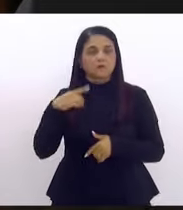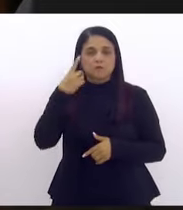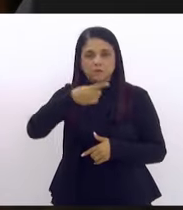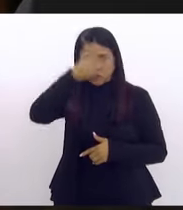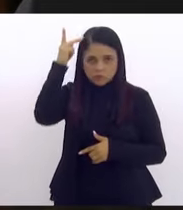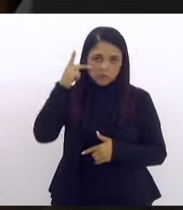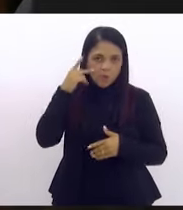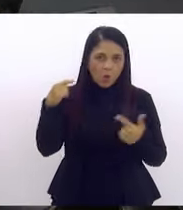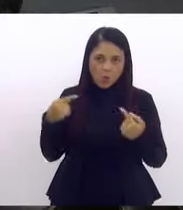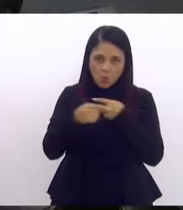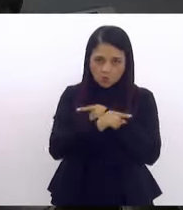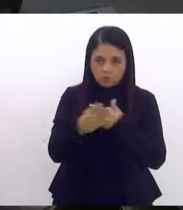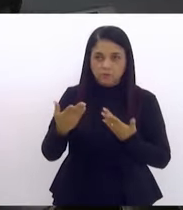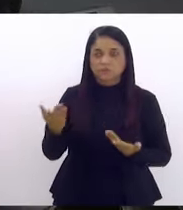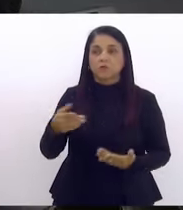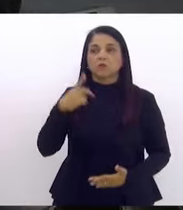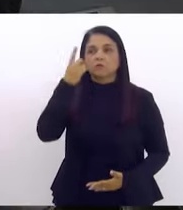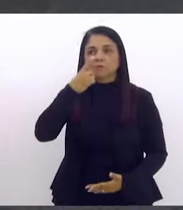Deputado Mink.